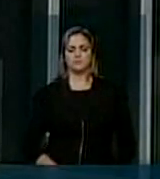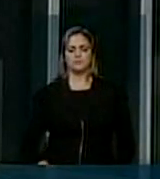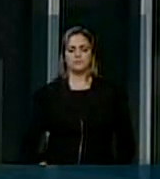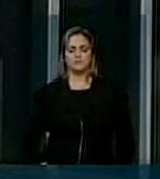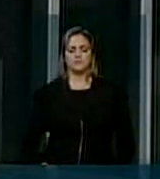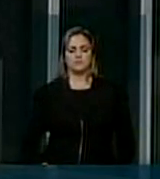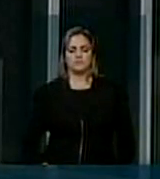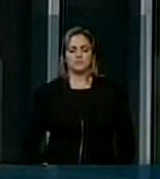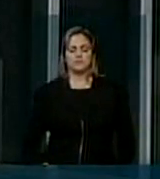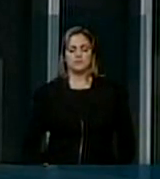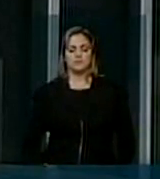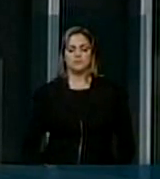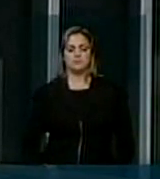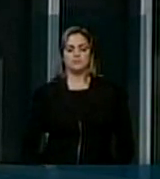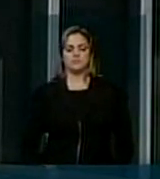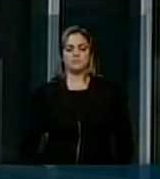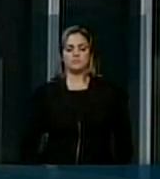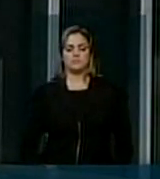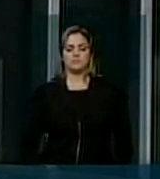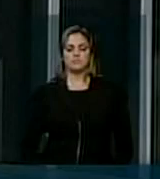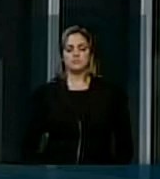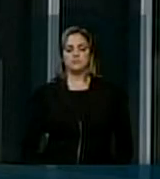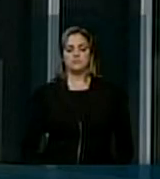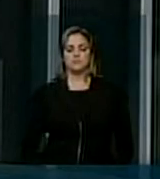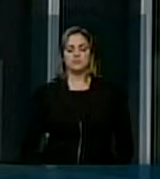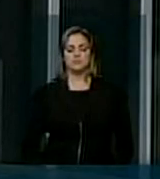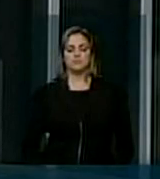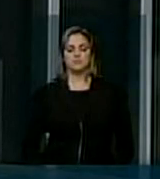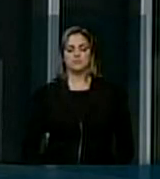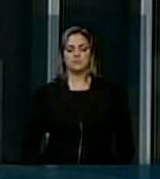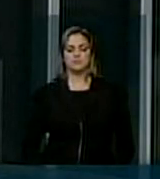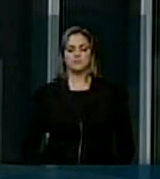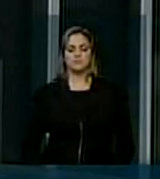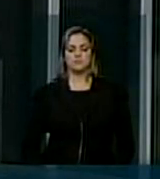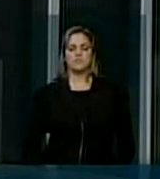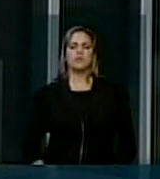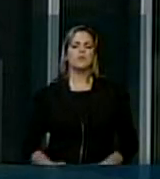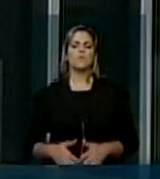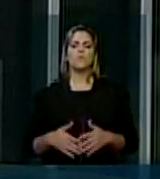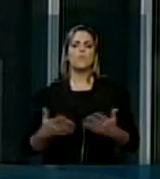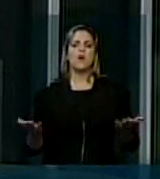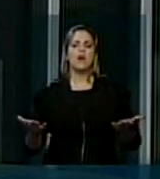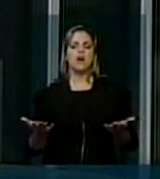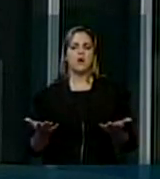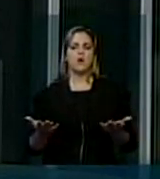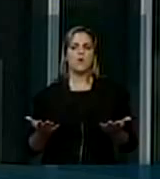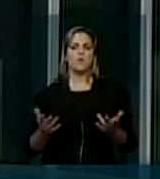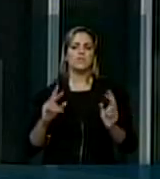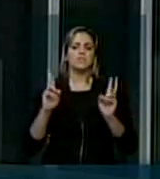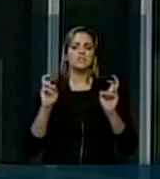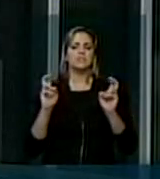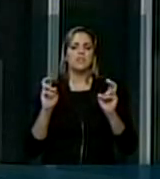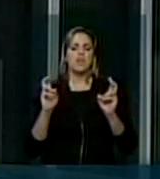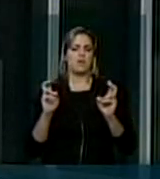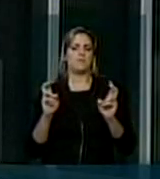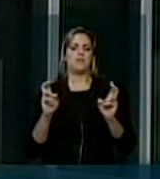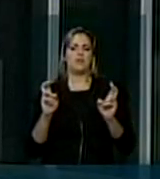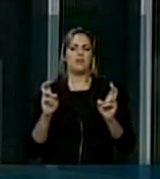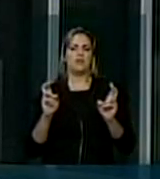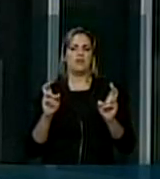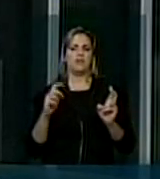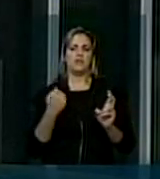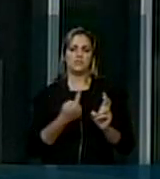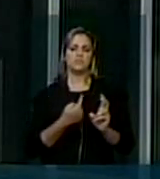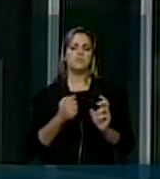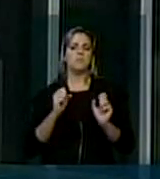Qual deles, senhor presidente, qual dos temas tratados pelo Decálogo nós